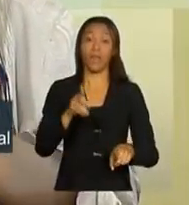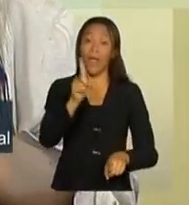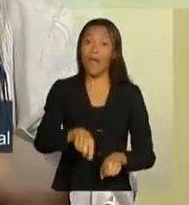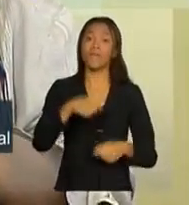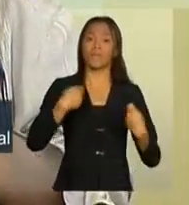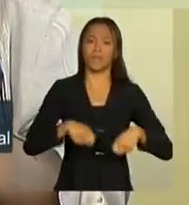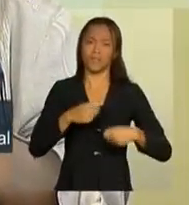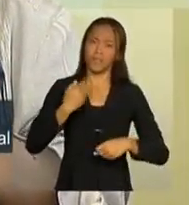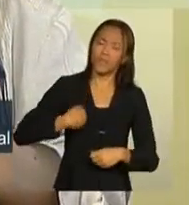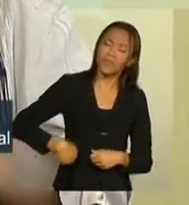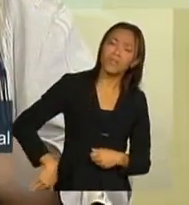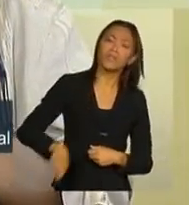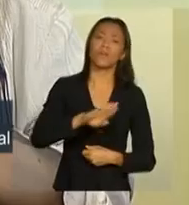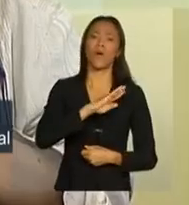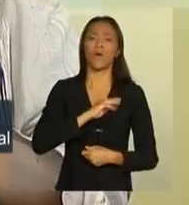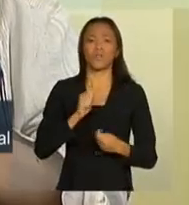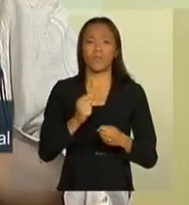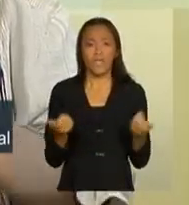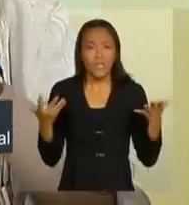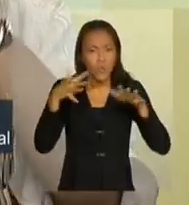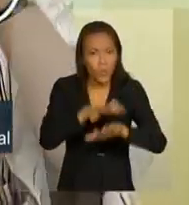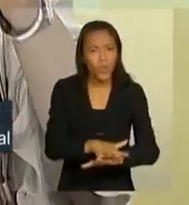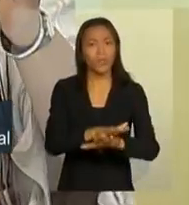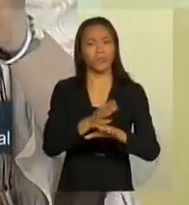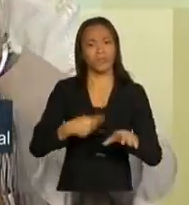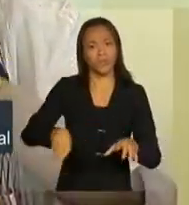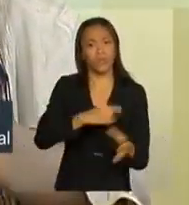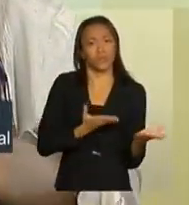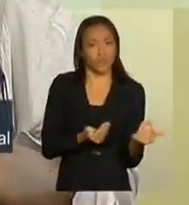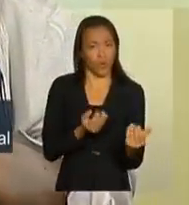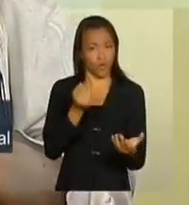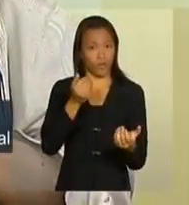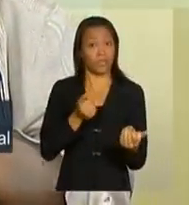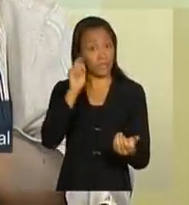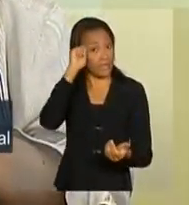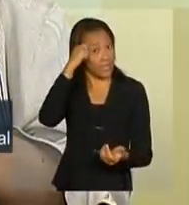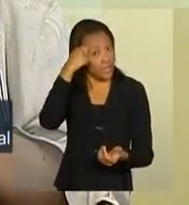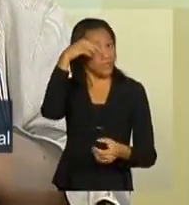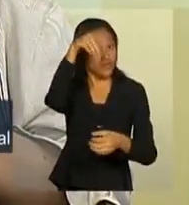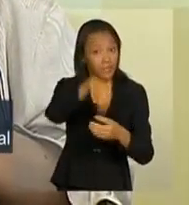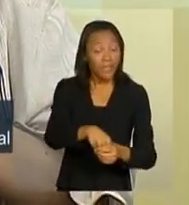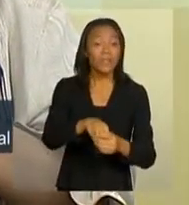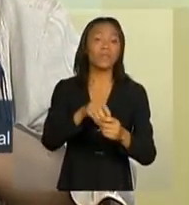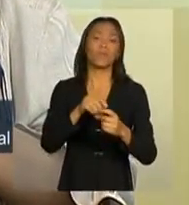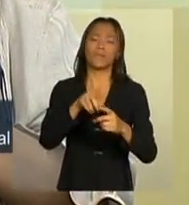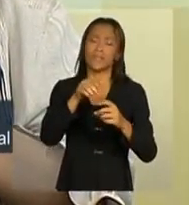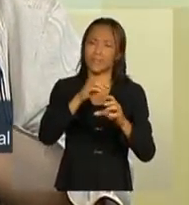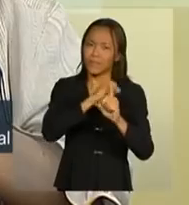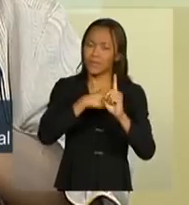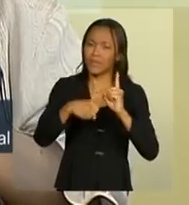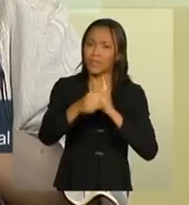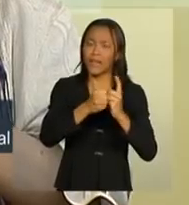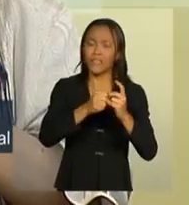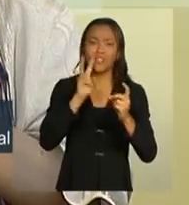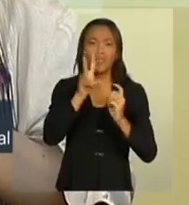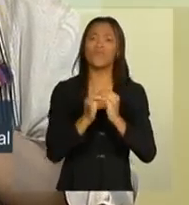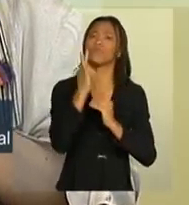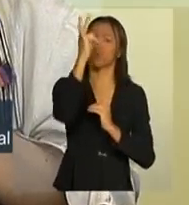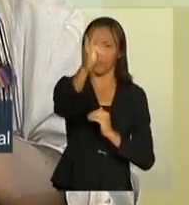então, que nós incluamos a juventude negra nessa possibilidade de futuro eh para a sociedade